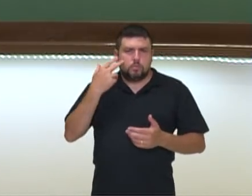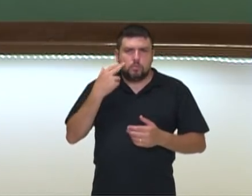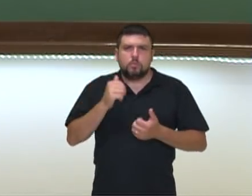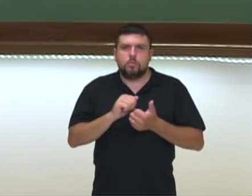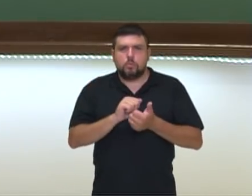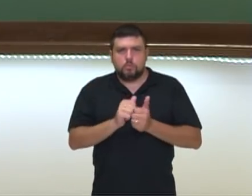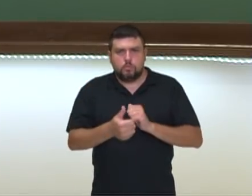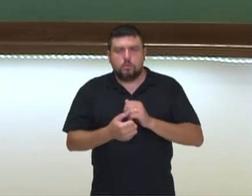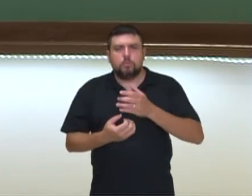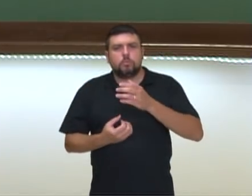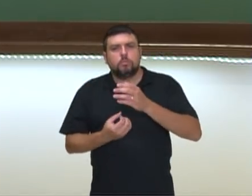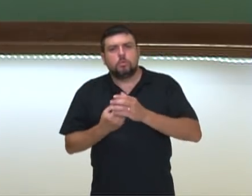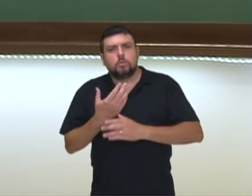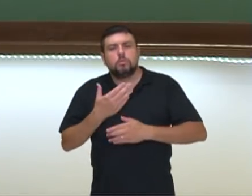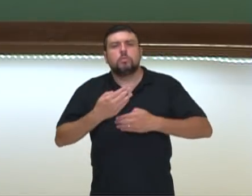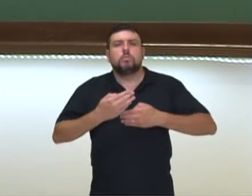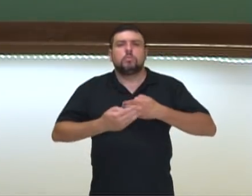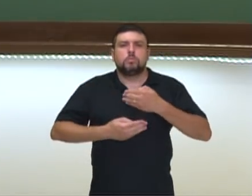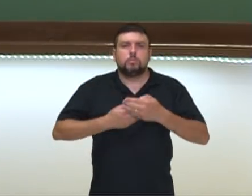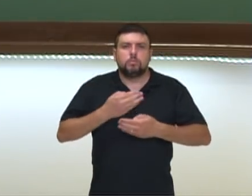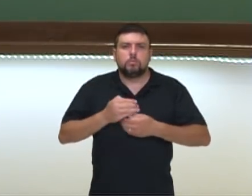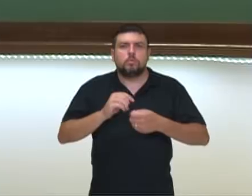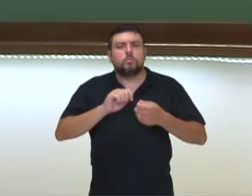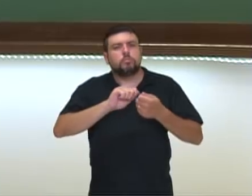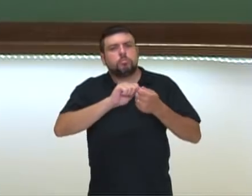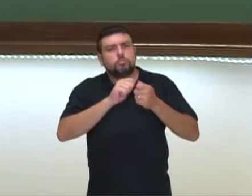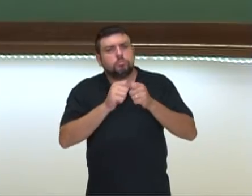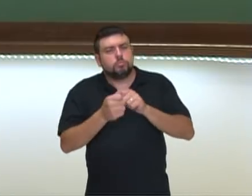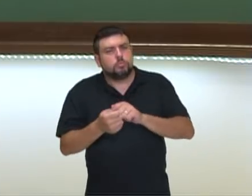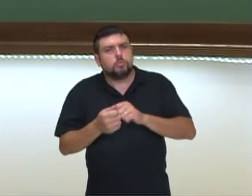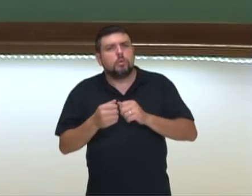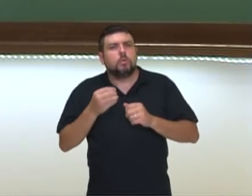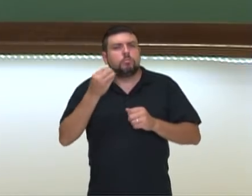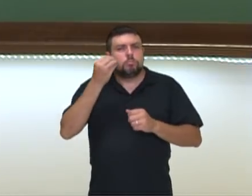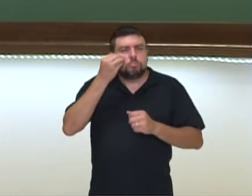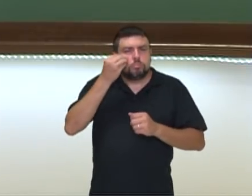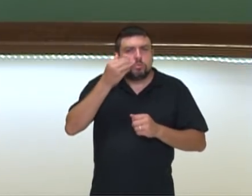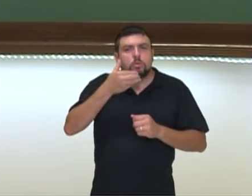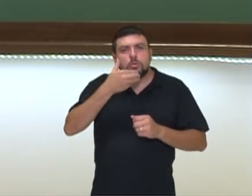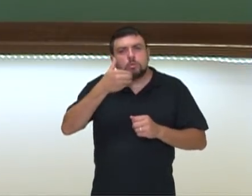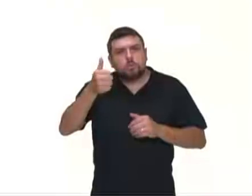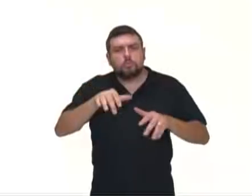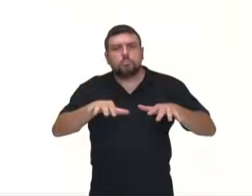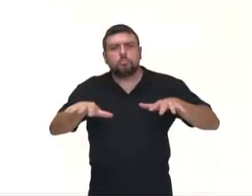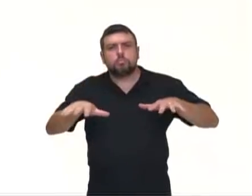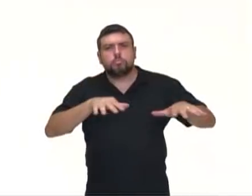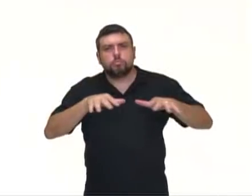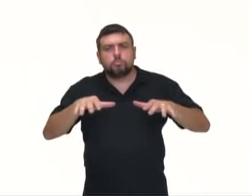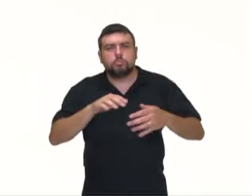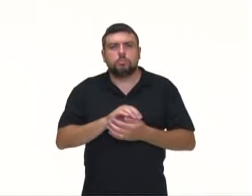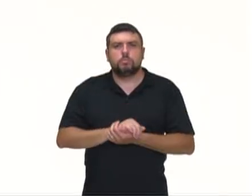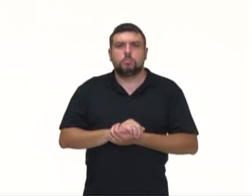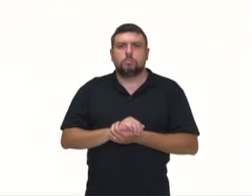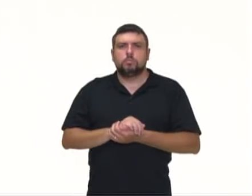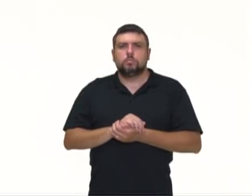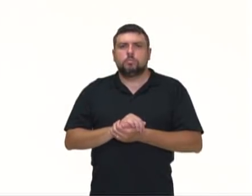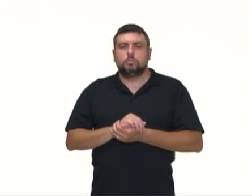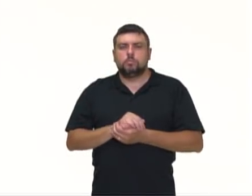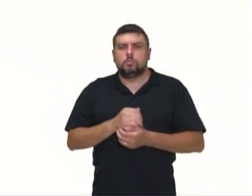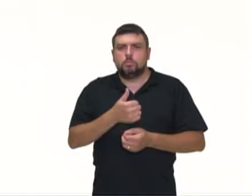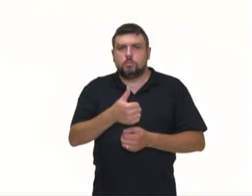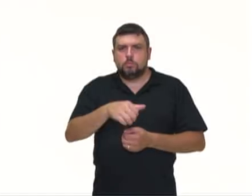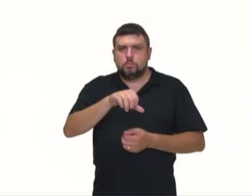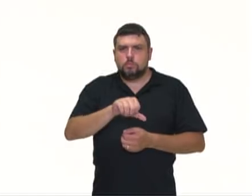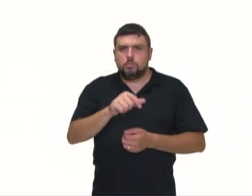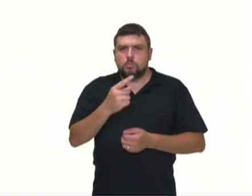vai sendo adaptado para tornar o esporte cada vez mais dinâmico e melhor. Em 1917, ficou estabelecida a